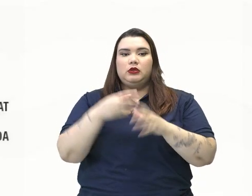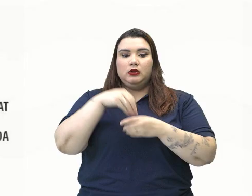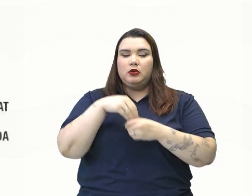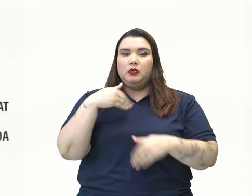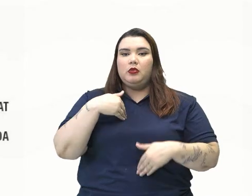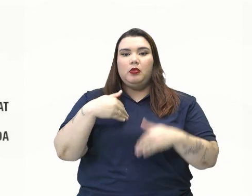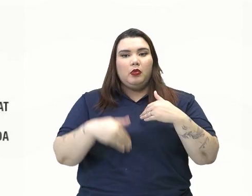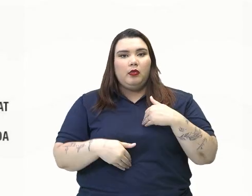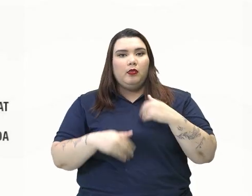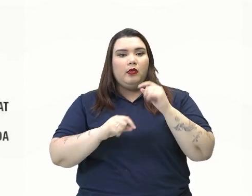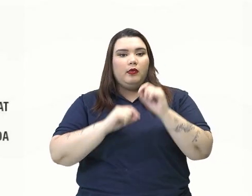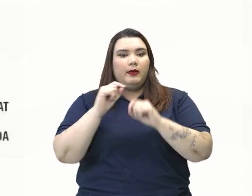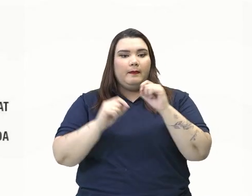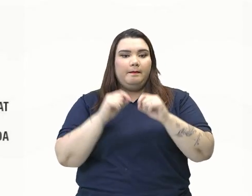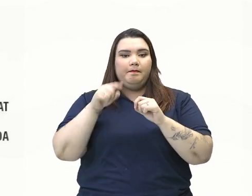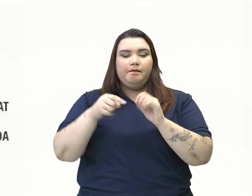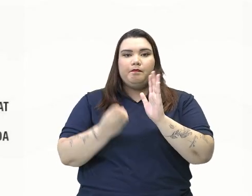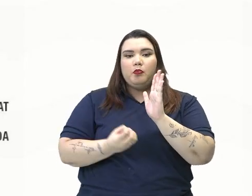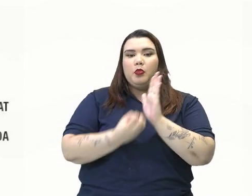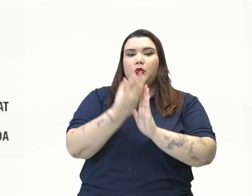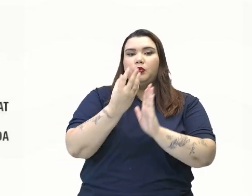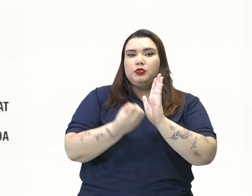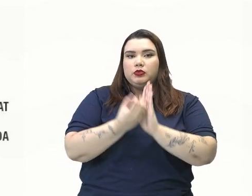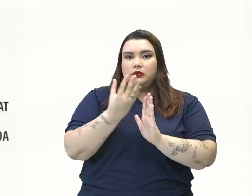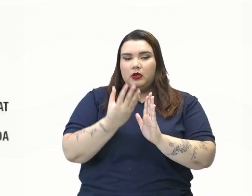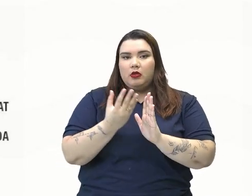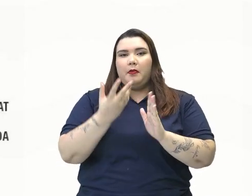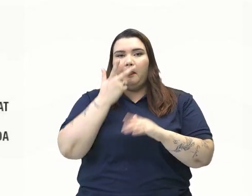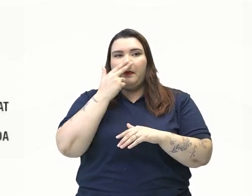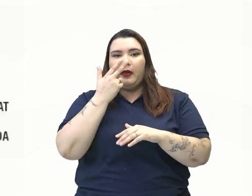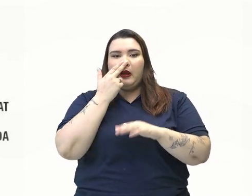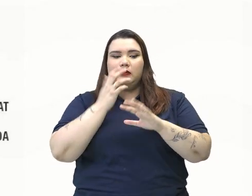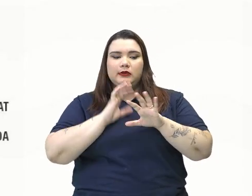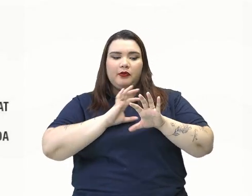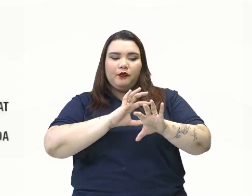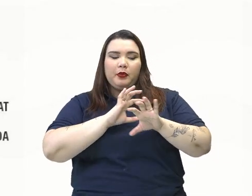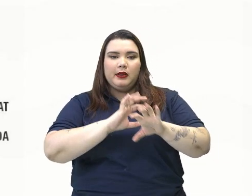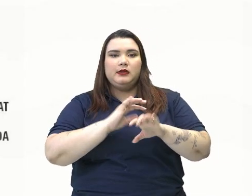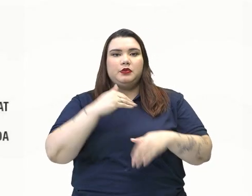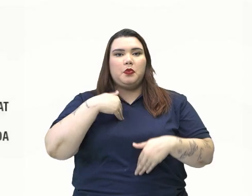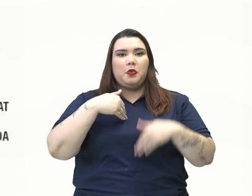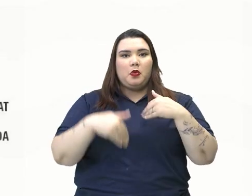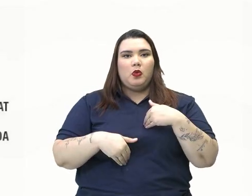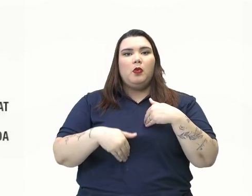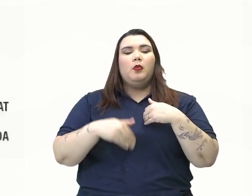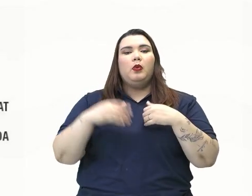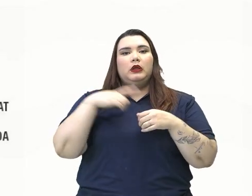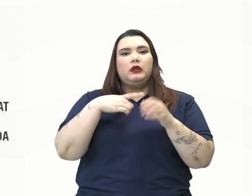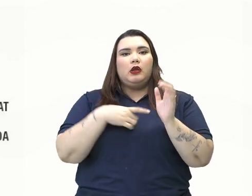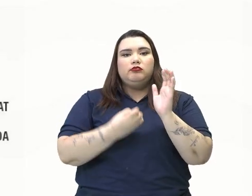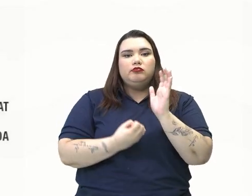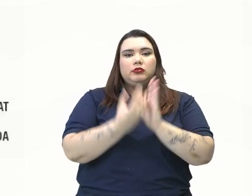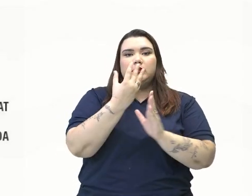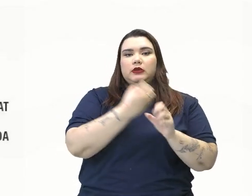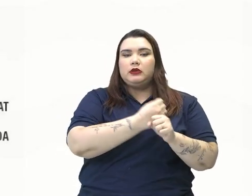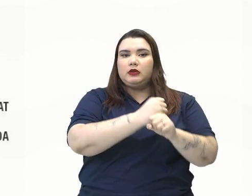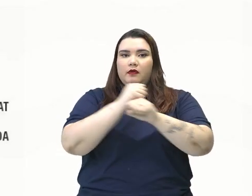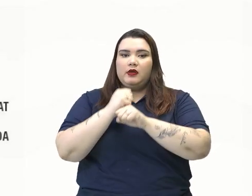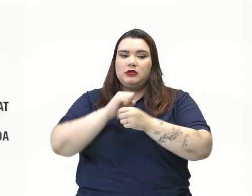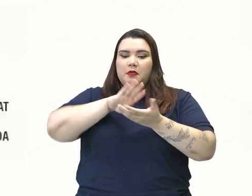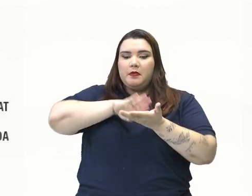organismo essa produção, né, vai incentivar o nosso organismo a produzir anticorpos para eliminar